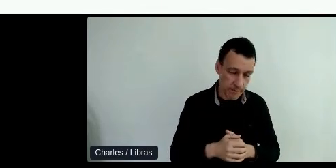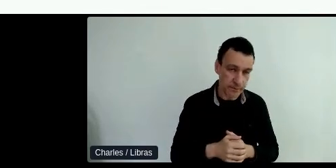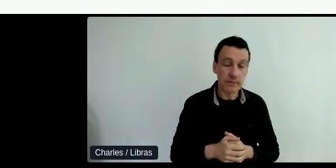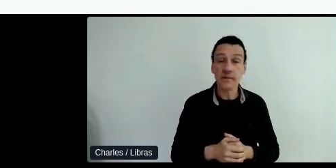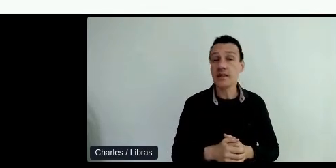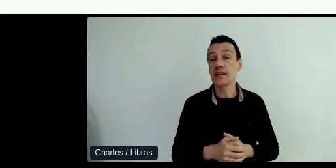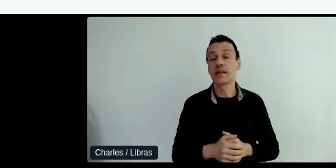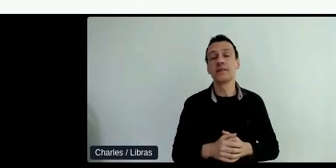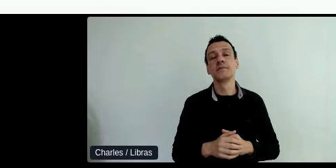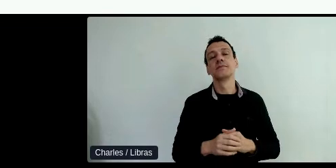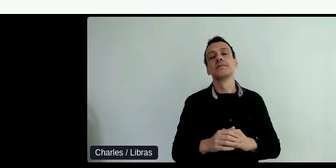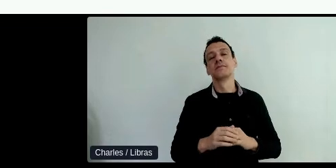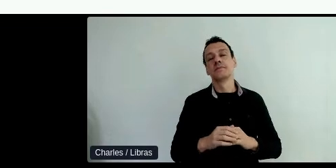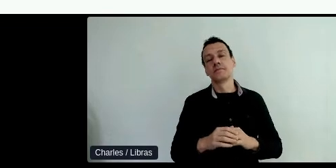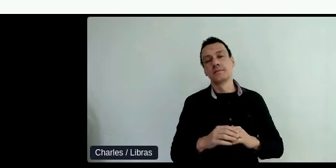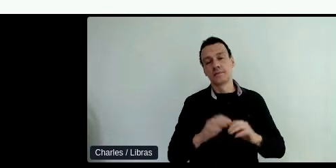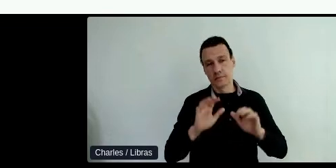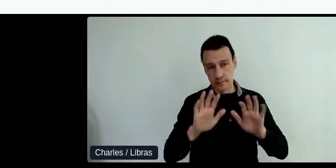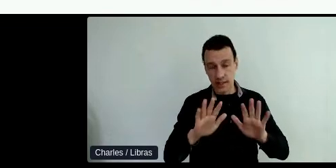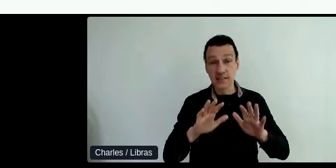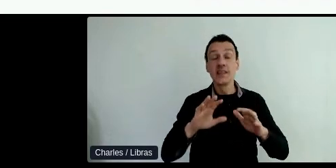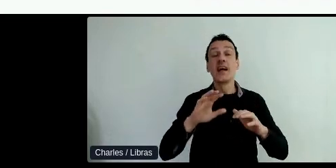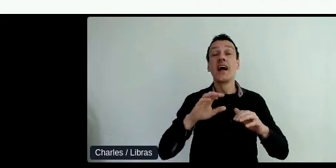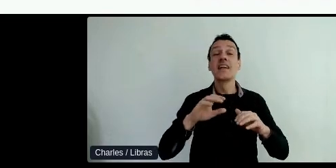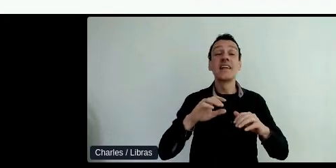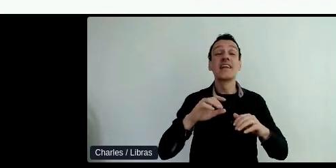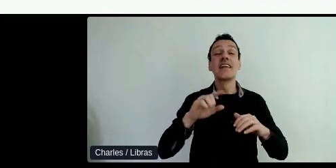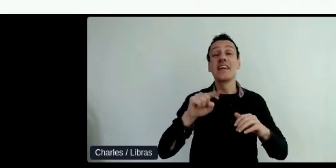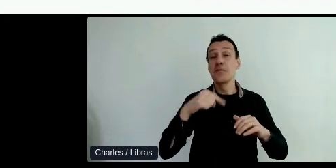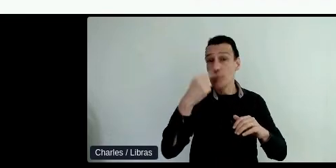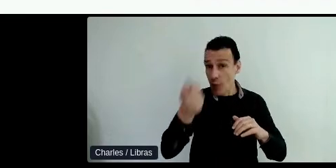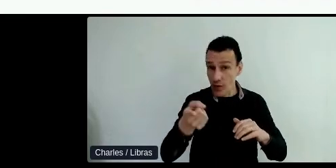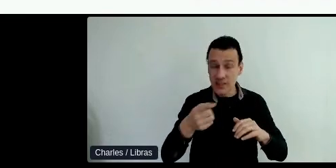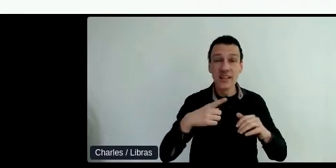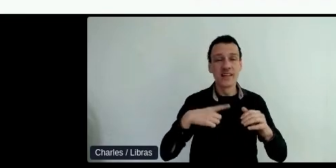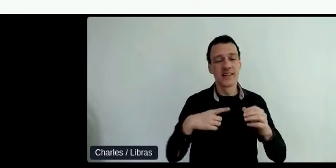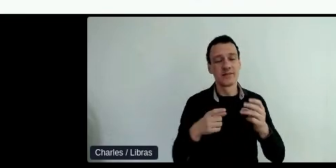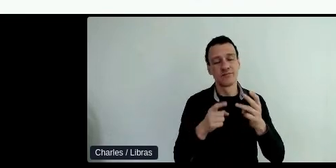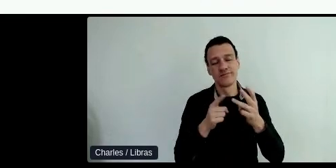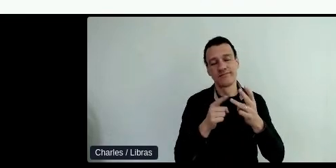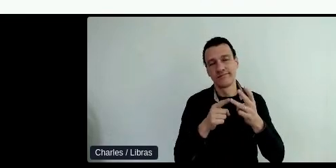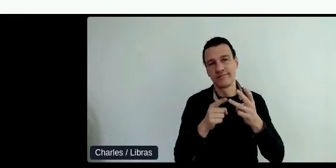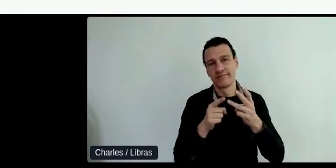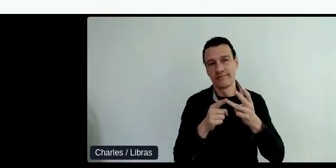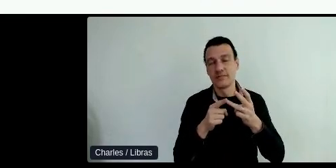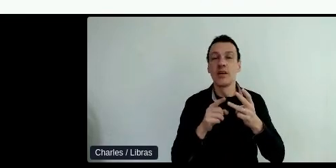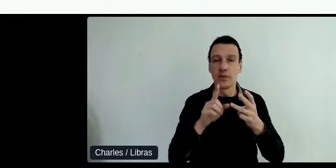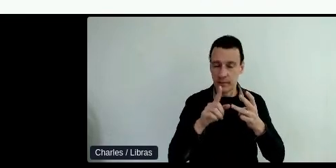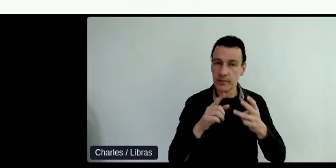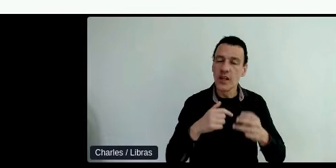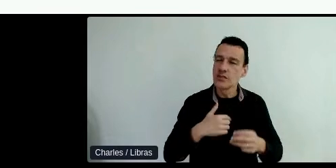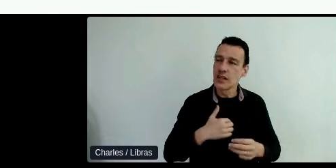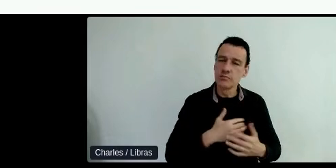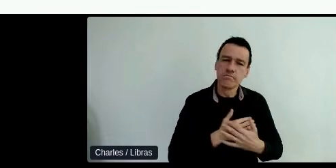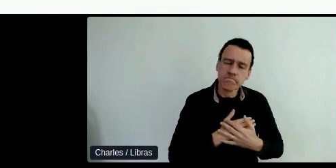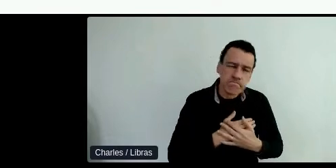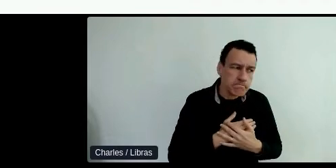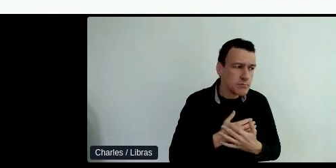quando ainda chega para mim no terceiro estágio, que quando você começa a fazer isso por amor e vê esse número de